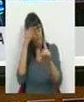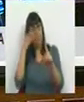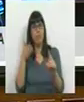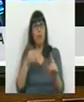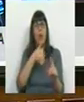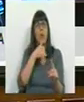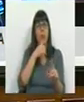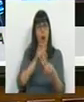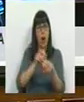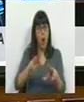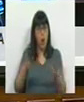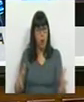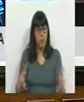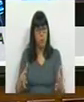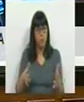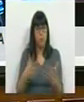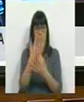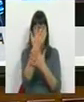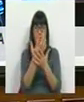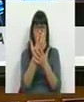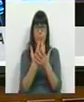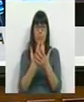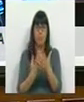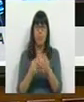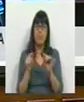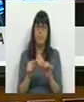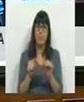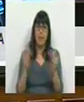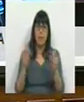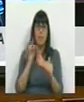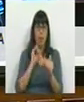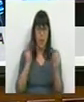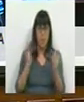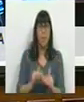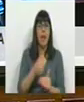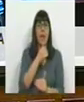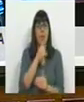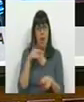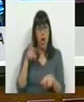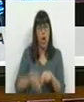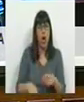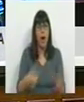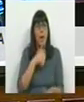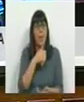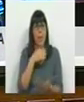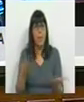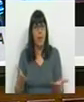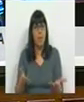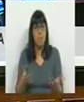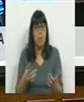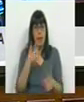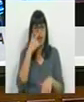é como é que os hospitais vão amortizar esta menor verba que vão receber, este corte que vão receber? É